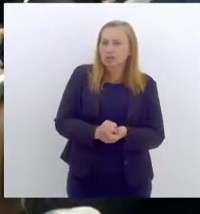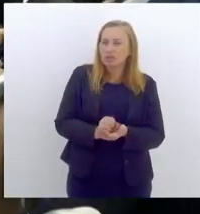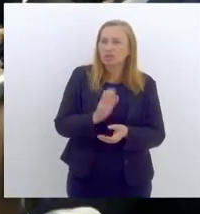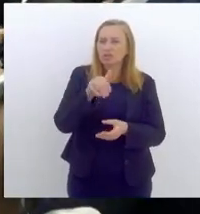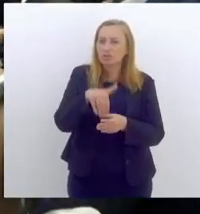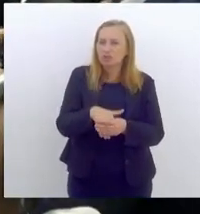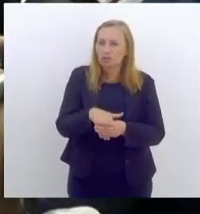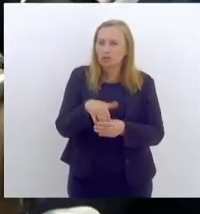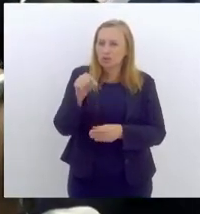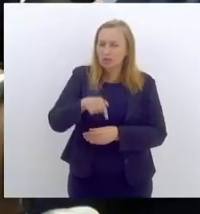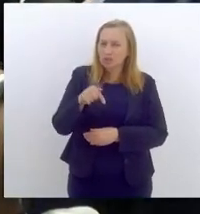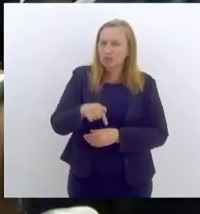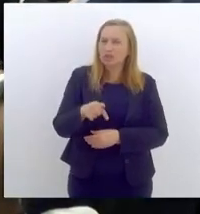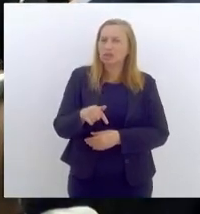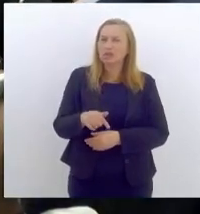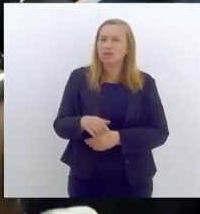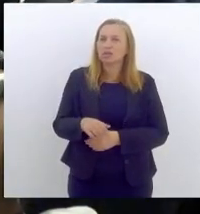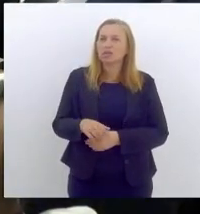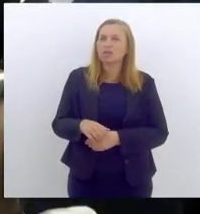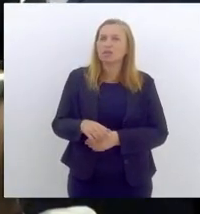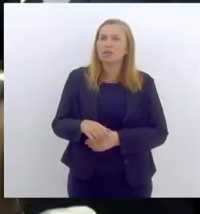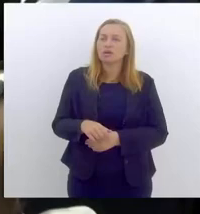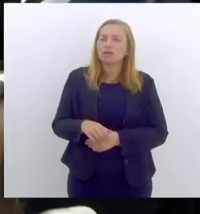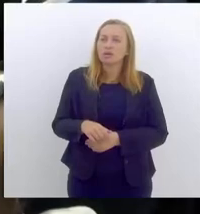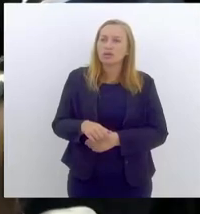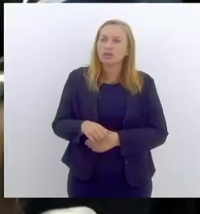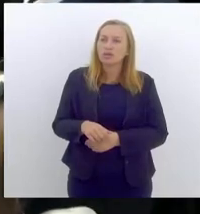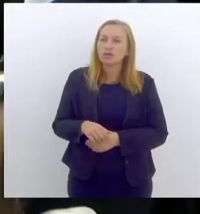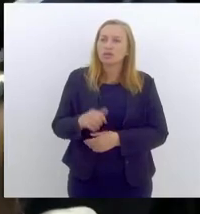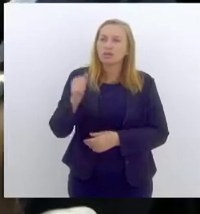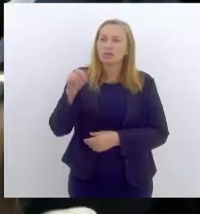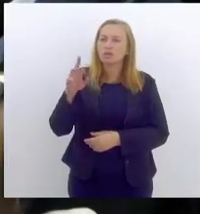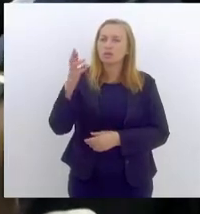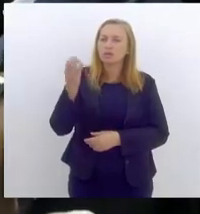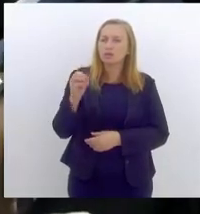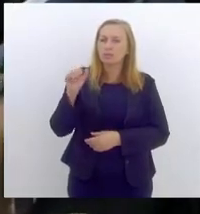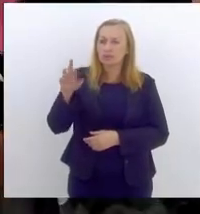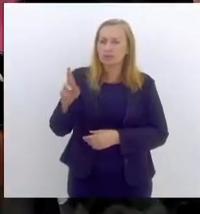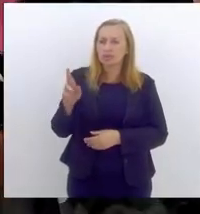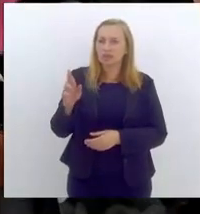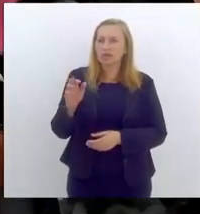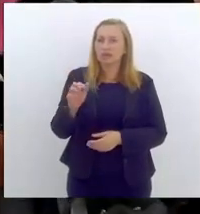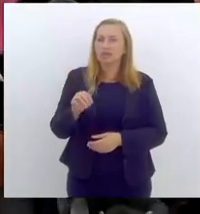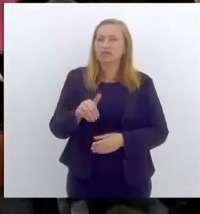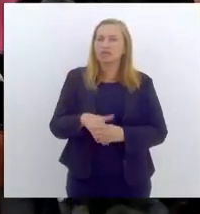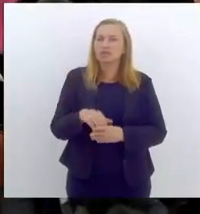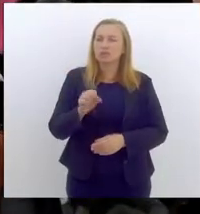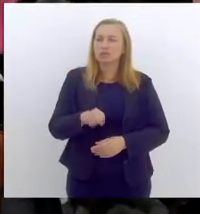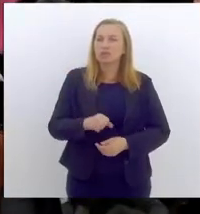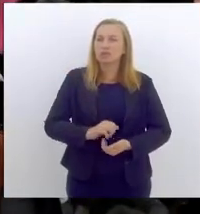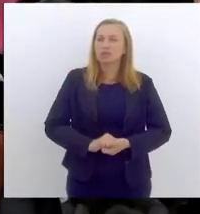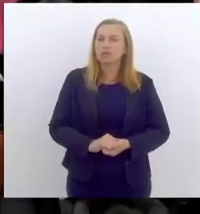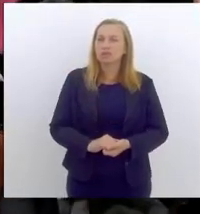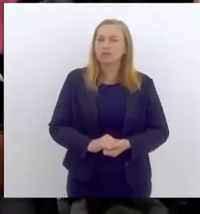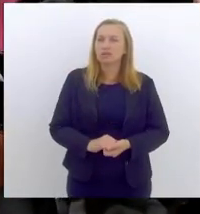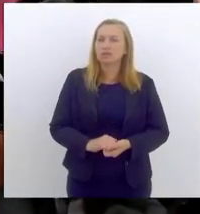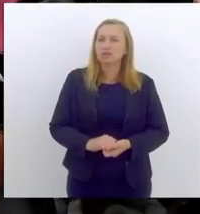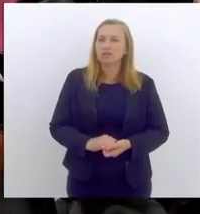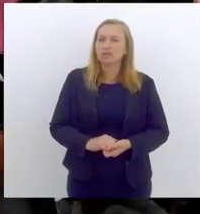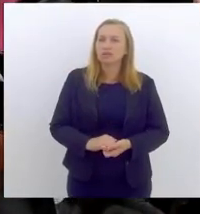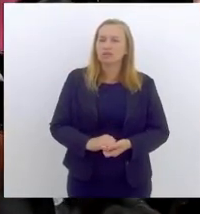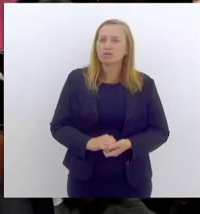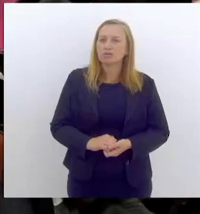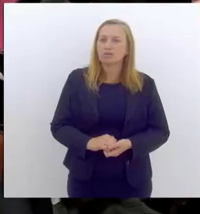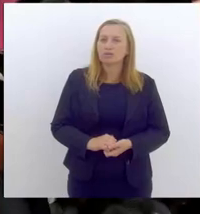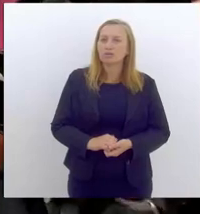se Vossa Excelência permitir. Claro. Deputado Rodrigo Bacelar. Então vamos registrar, como já há um precedente. Voto